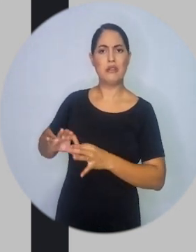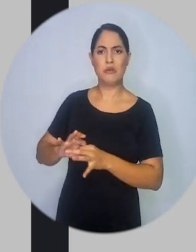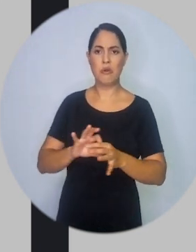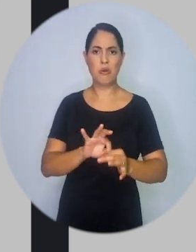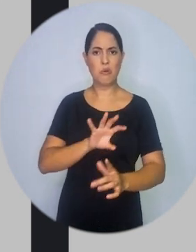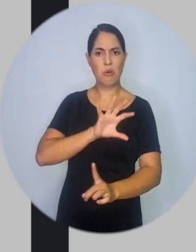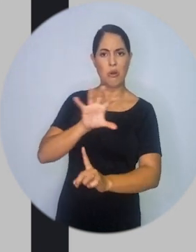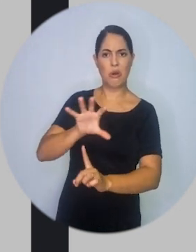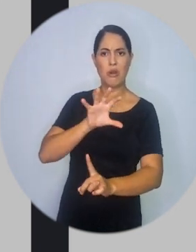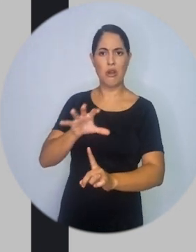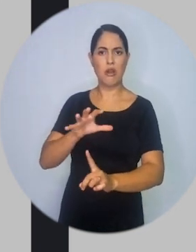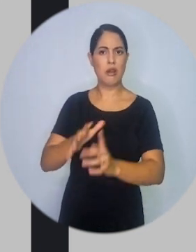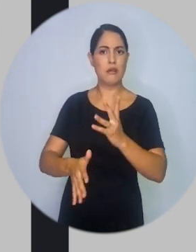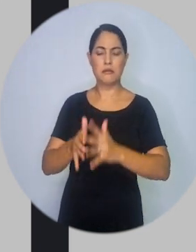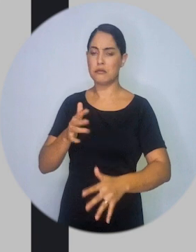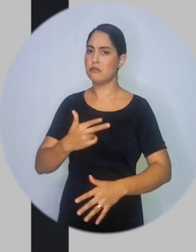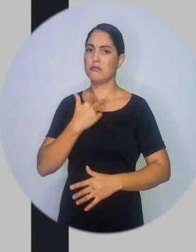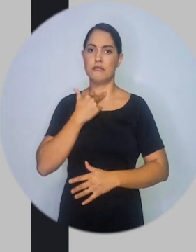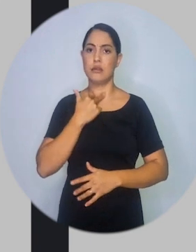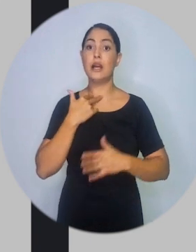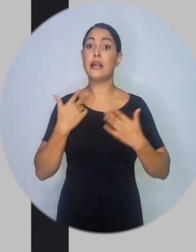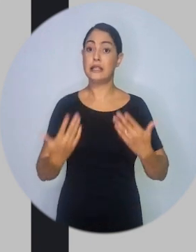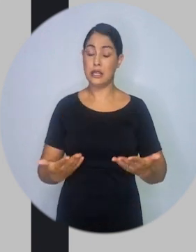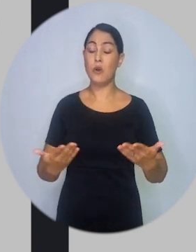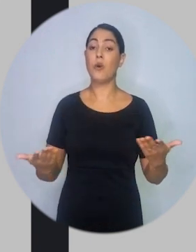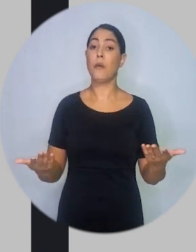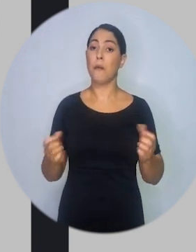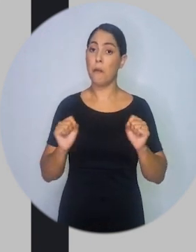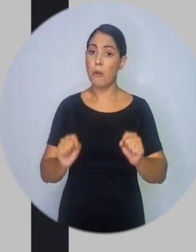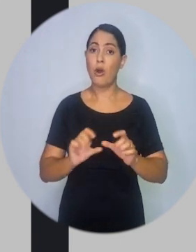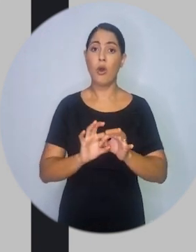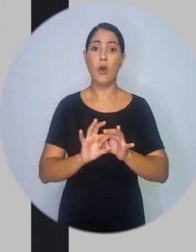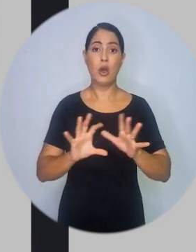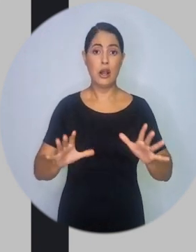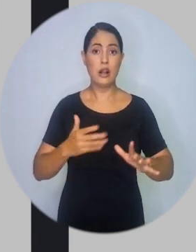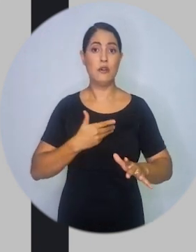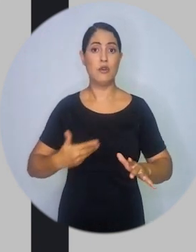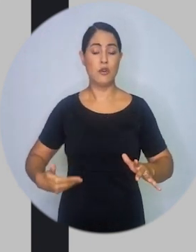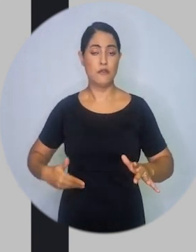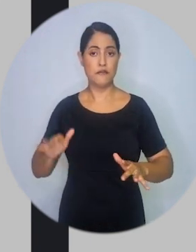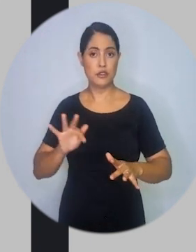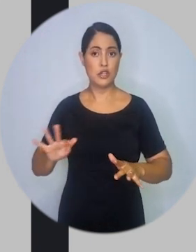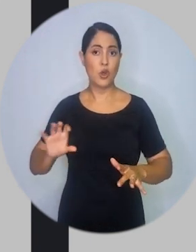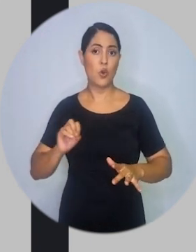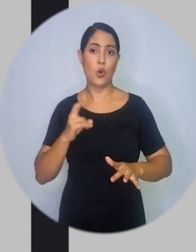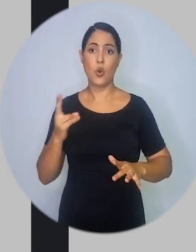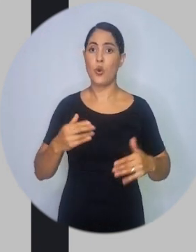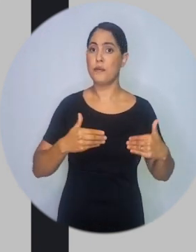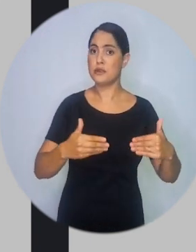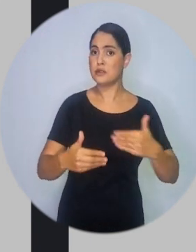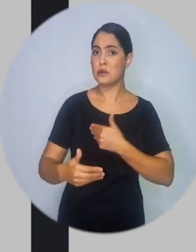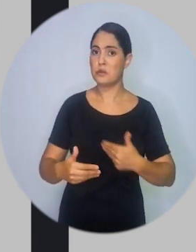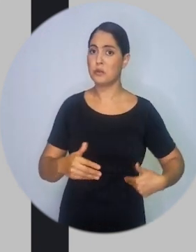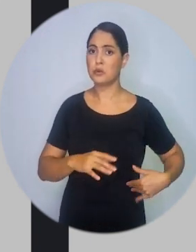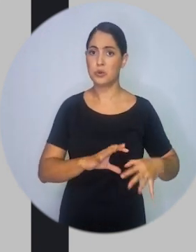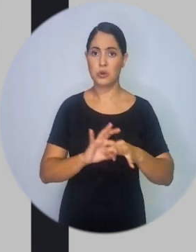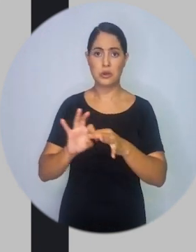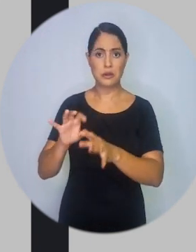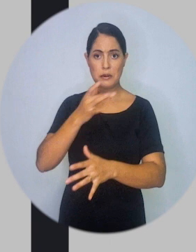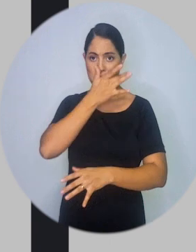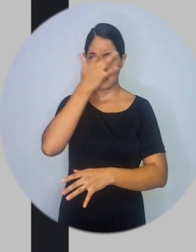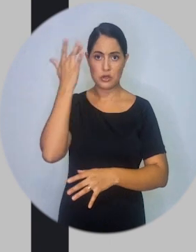Estado intervir na sua organização e funcionamento. Desta forma, o Estado ou o Ministério Público não podem impor que os